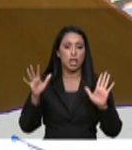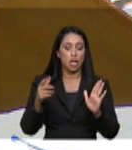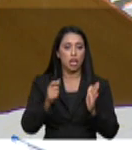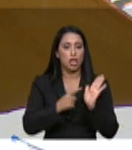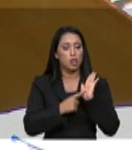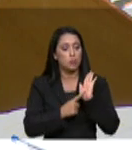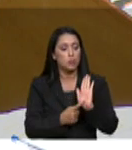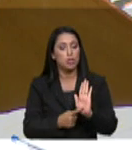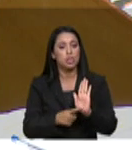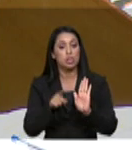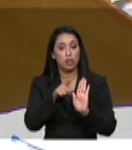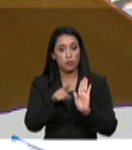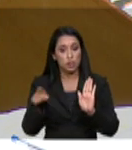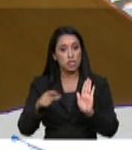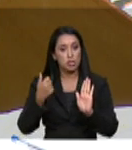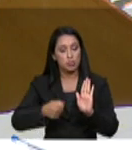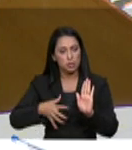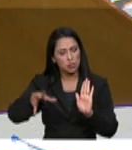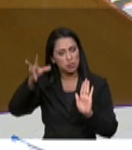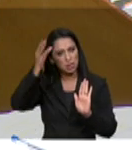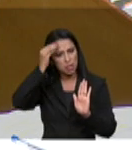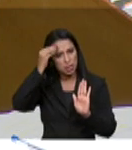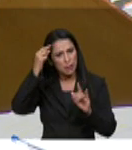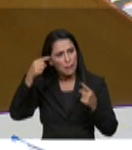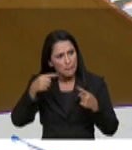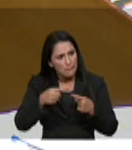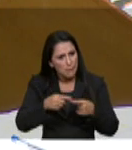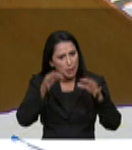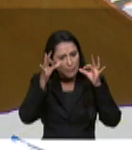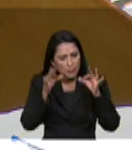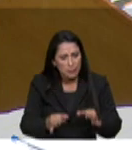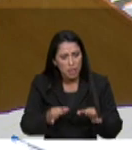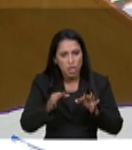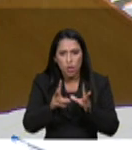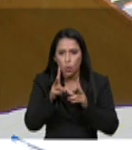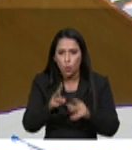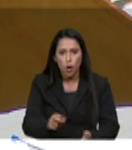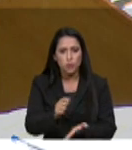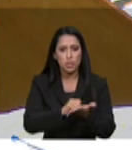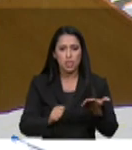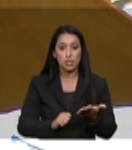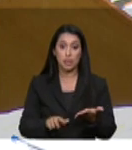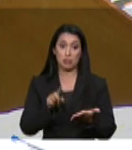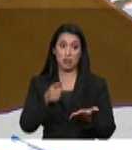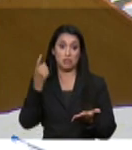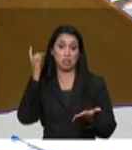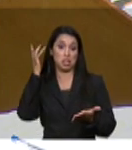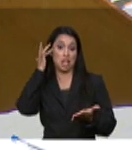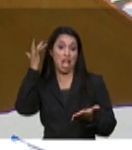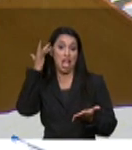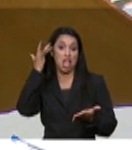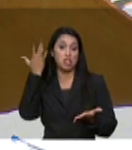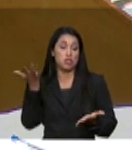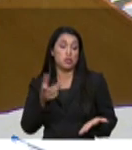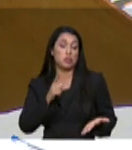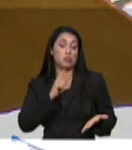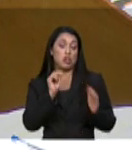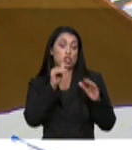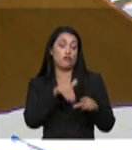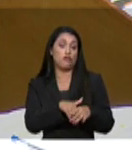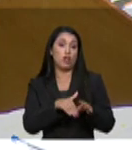está escrito ou seja vocês devem interpretar lá esses líderes da maneira como está escrito MA eu acho que podem votar